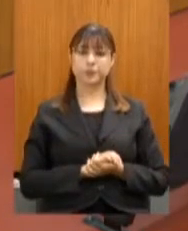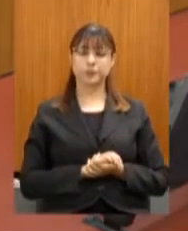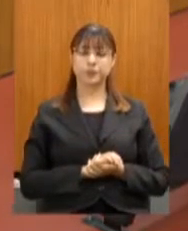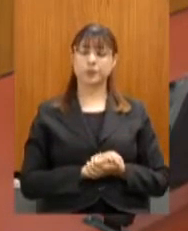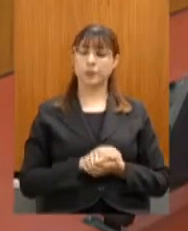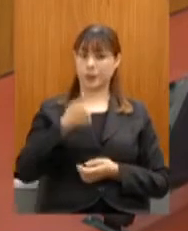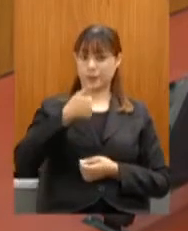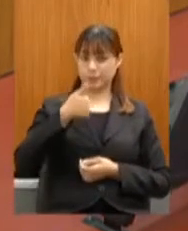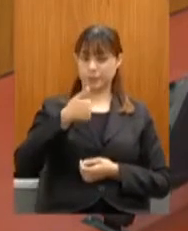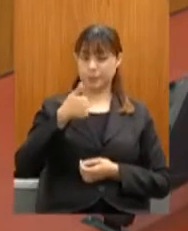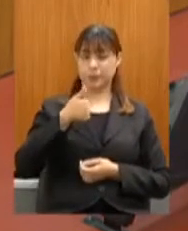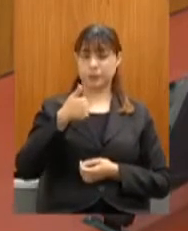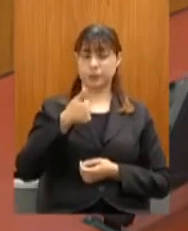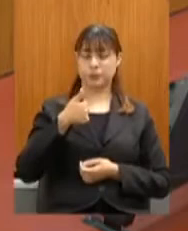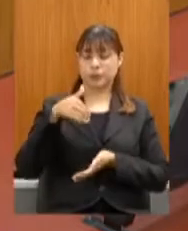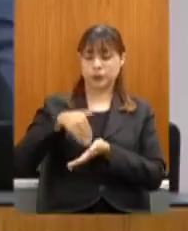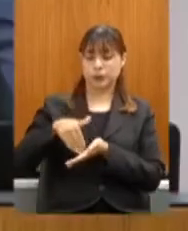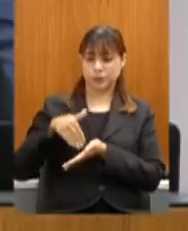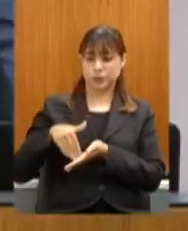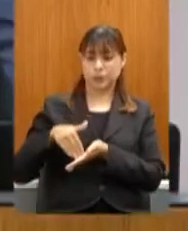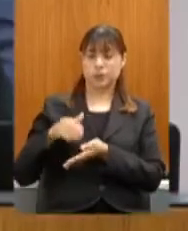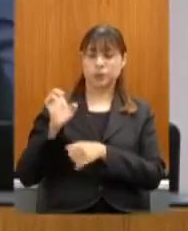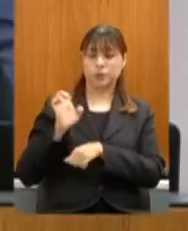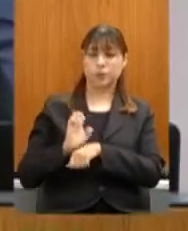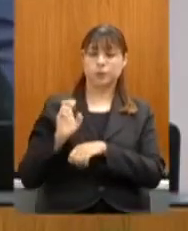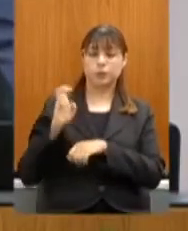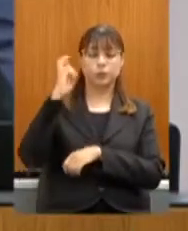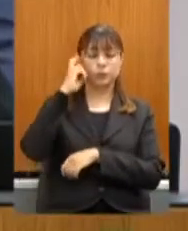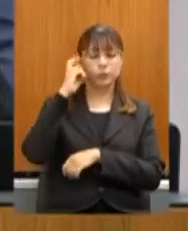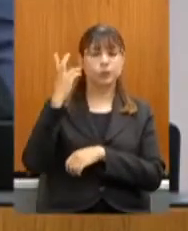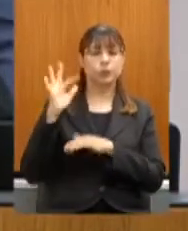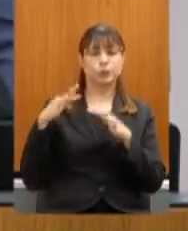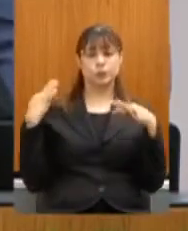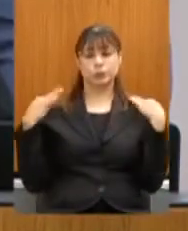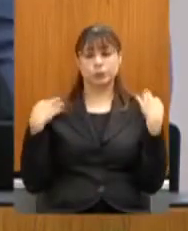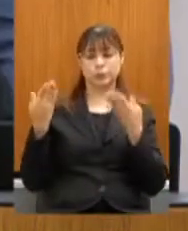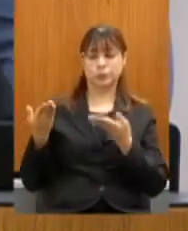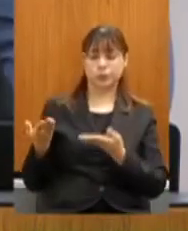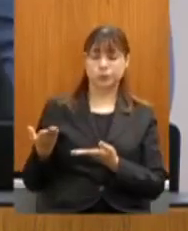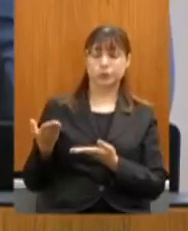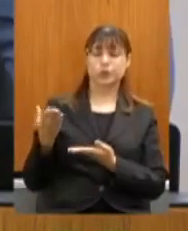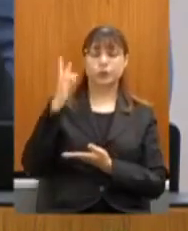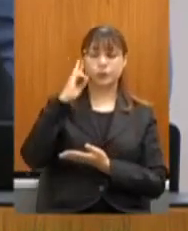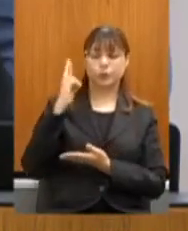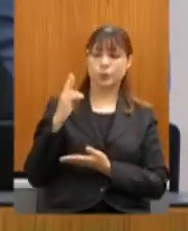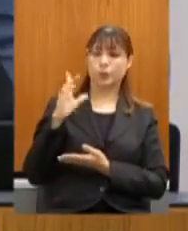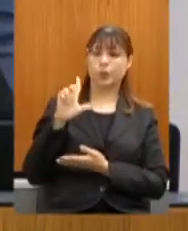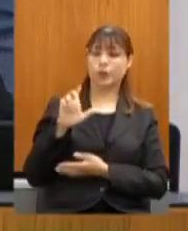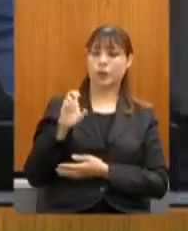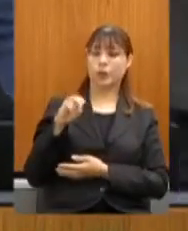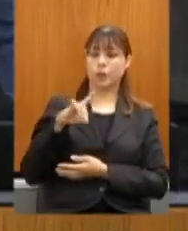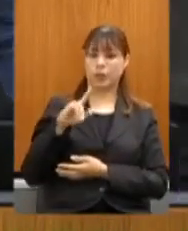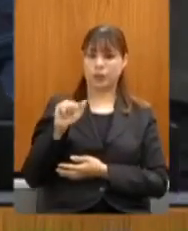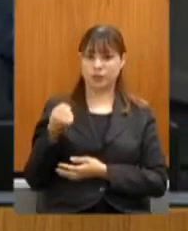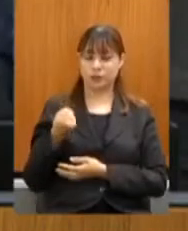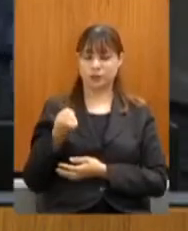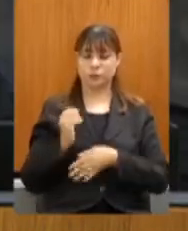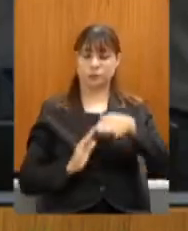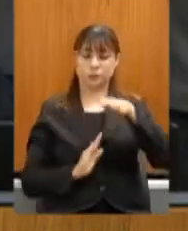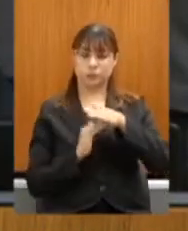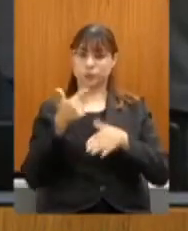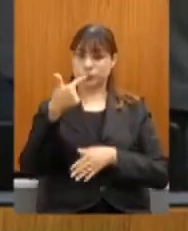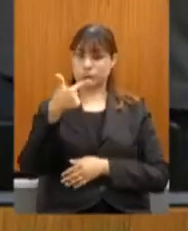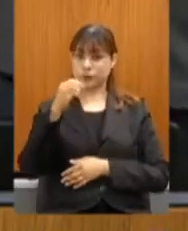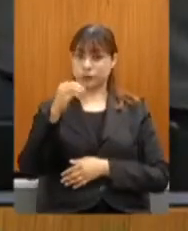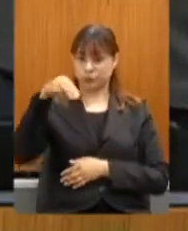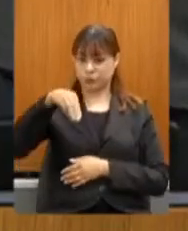Primeiro, o secretário de Estado de Cultura e Turismo, especialitivo, senhor Leandres Oliveira, disporá de até 20